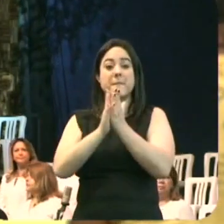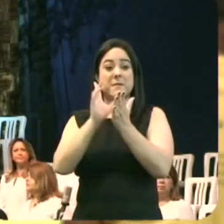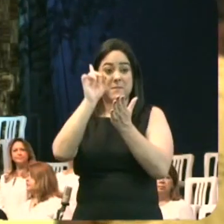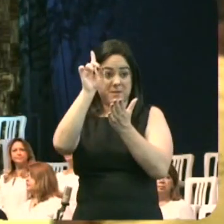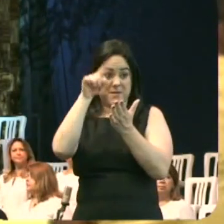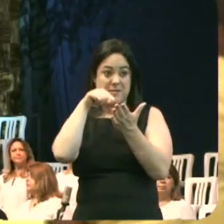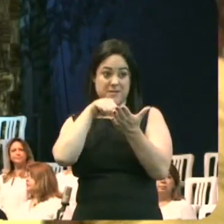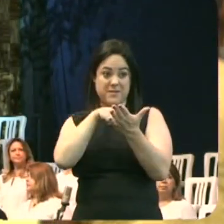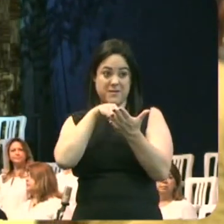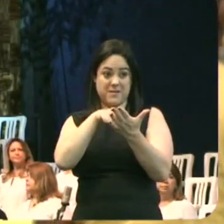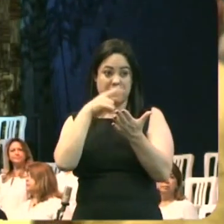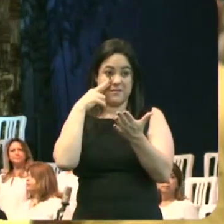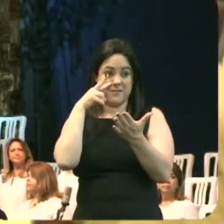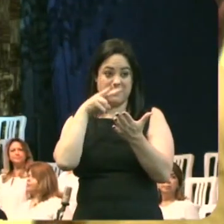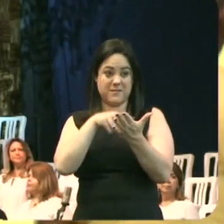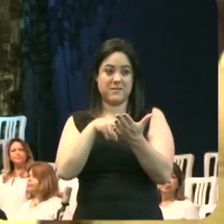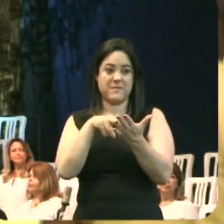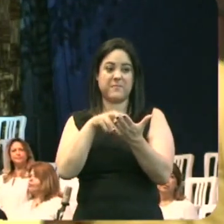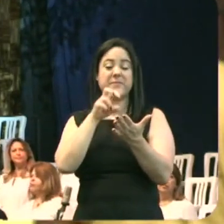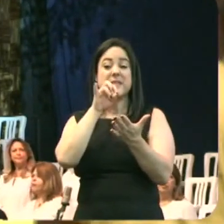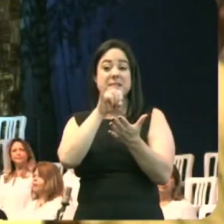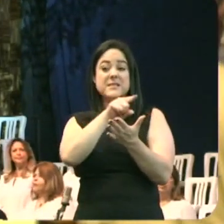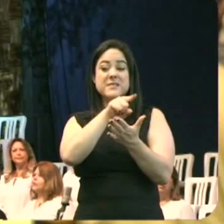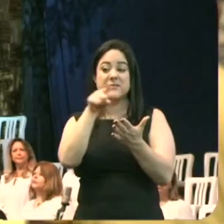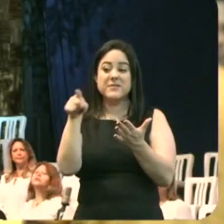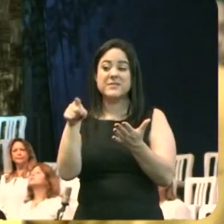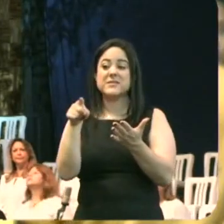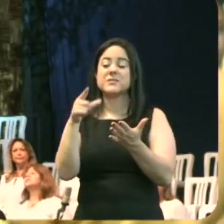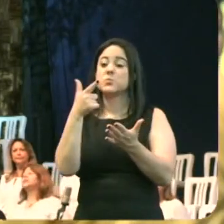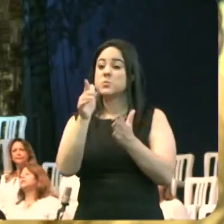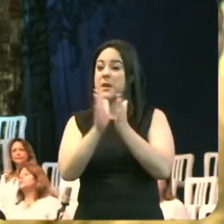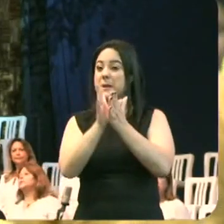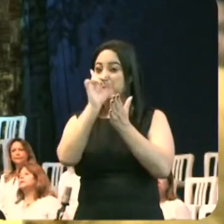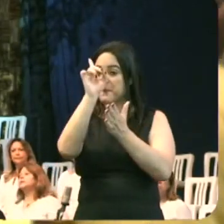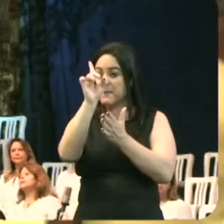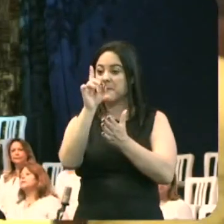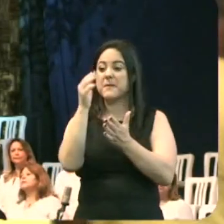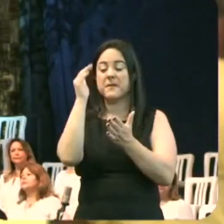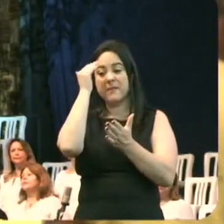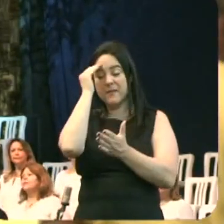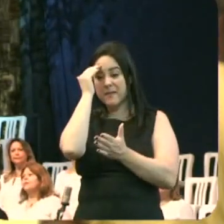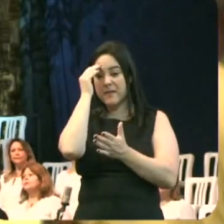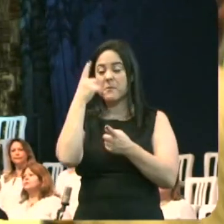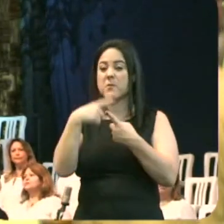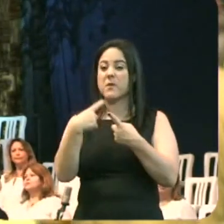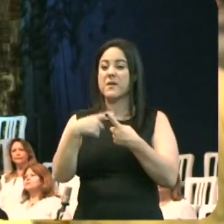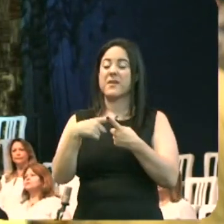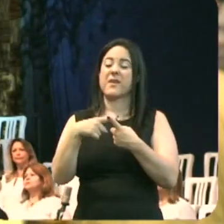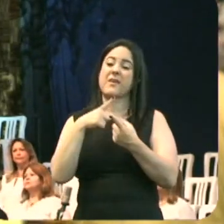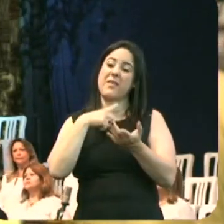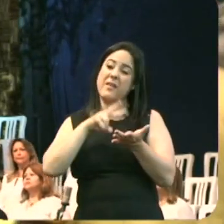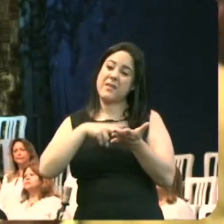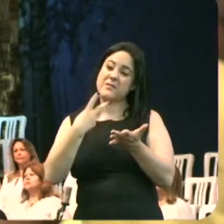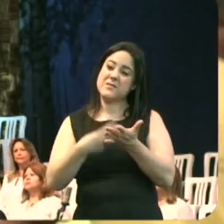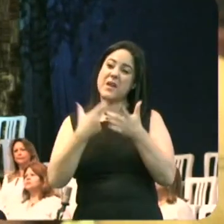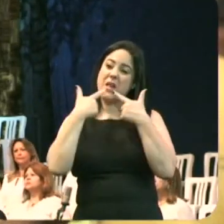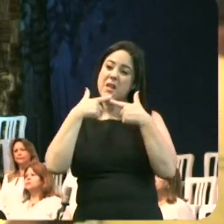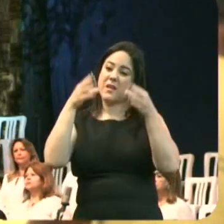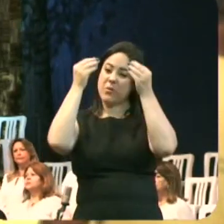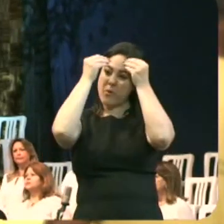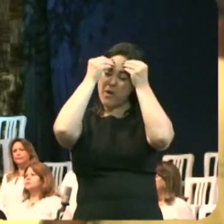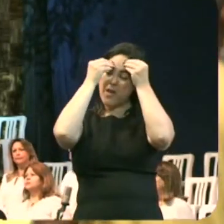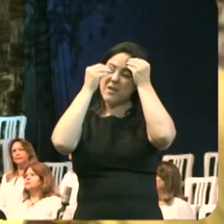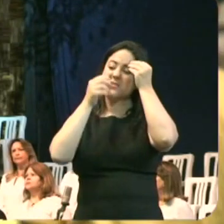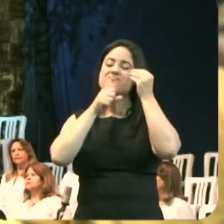tua Bíblia, tá? Se você não tem uma Bíblia que você entenda, é porque ela está numa versão, numa linguagem de